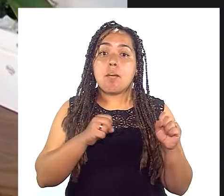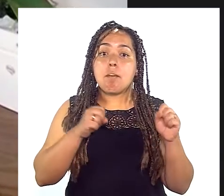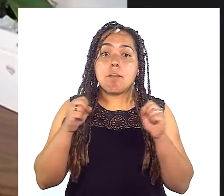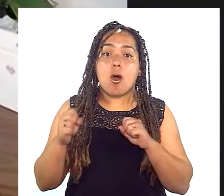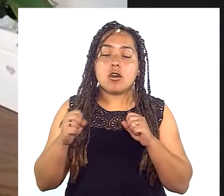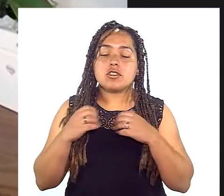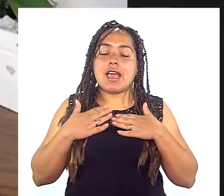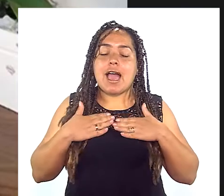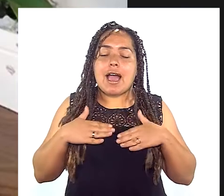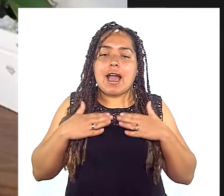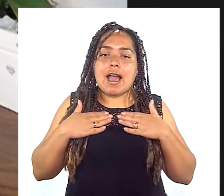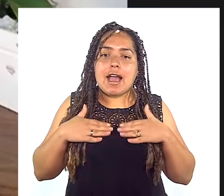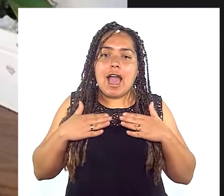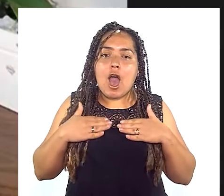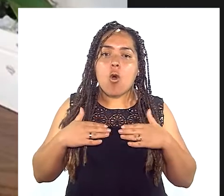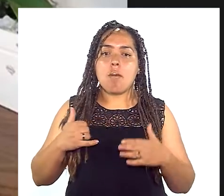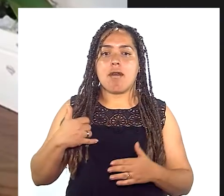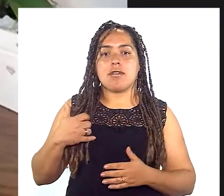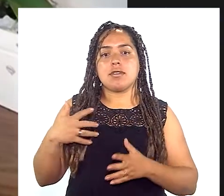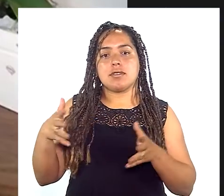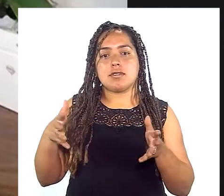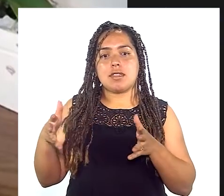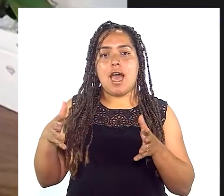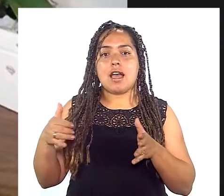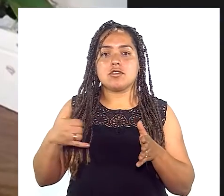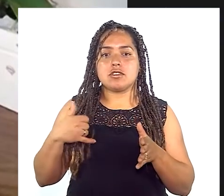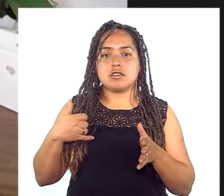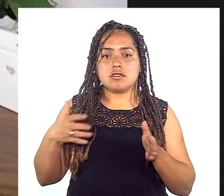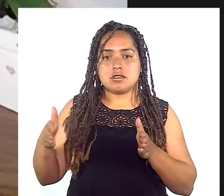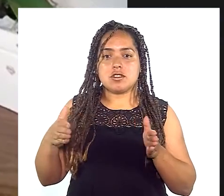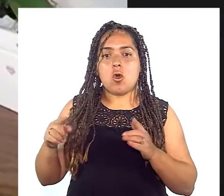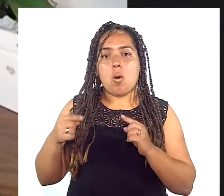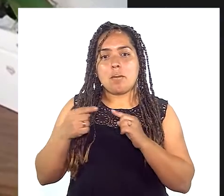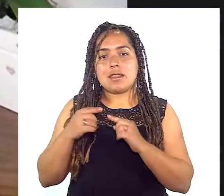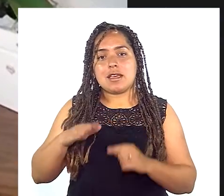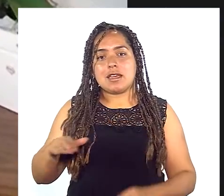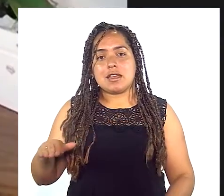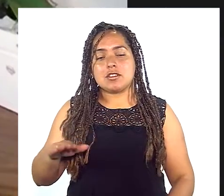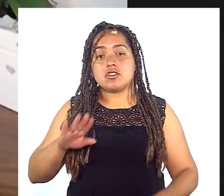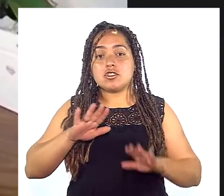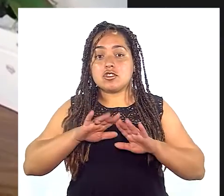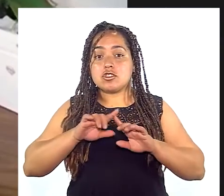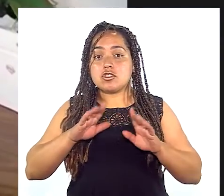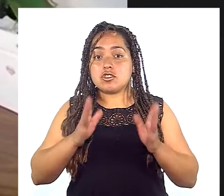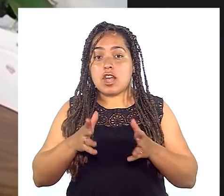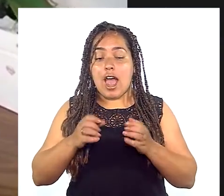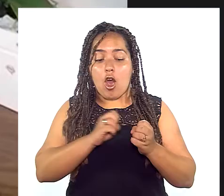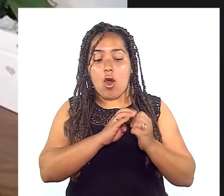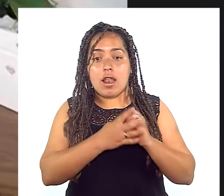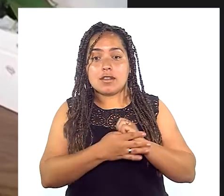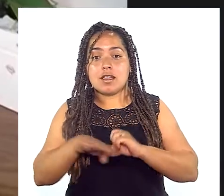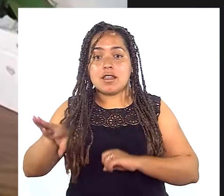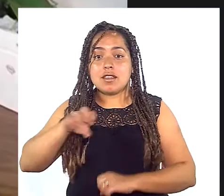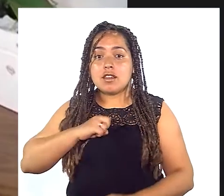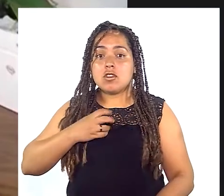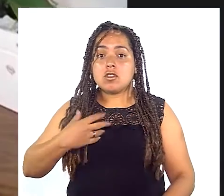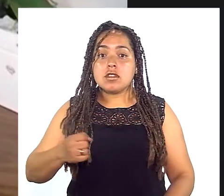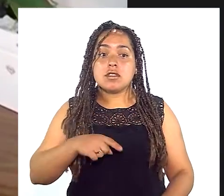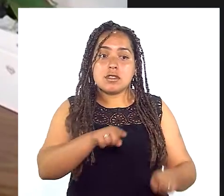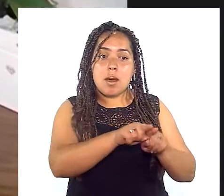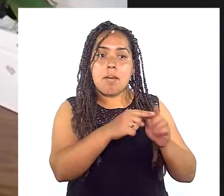Então, a gente pode passar uma tranquilidade para a faixa etária pediátrica em relação ao coronavírus. Já em